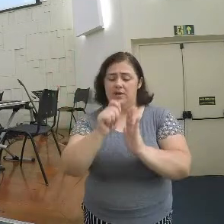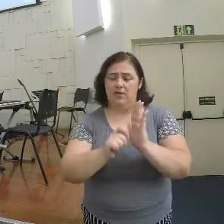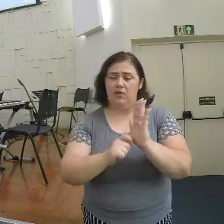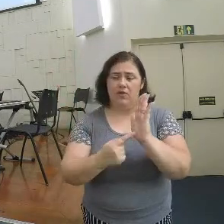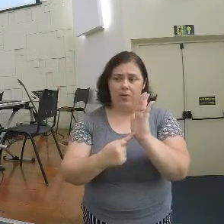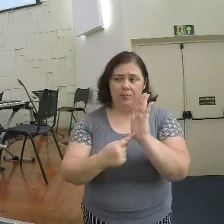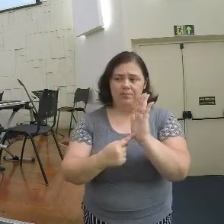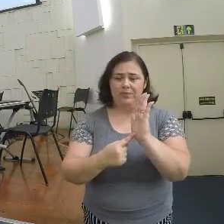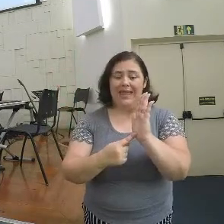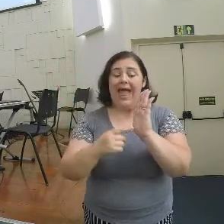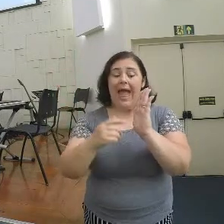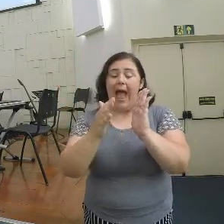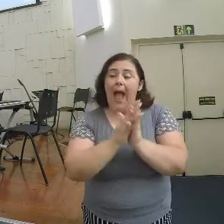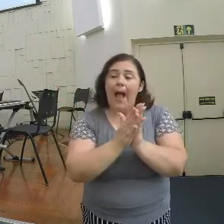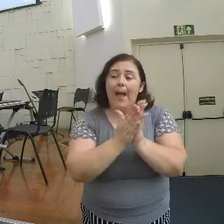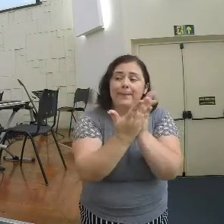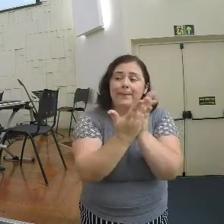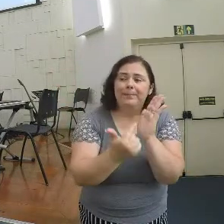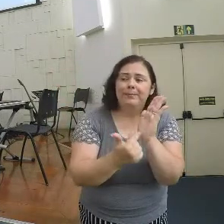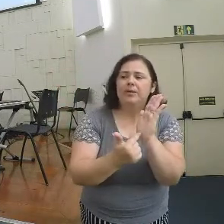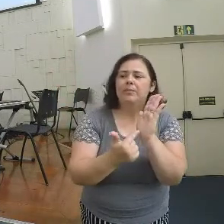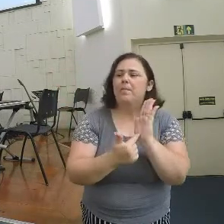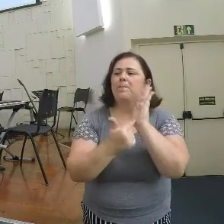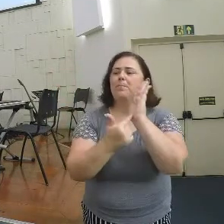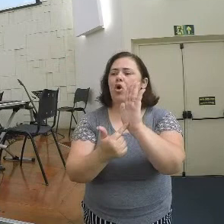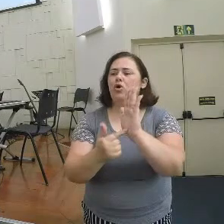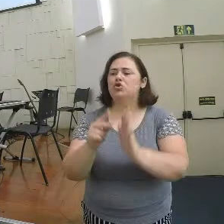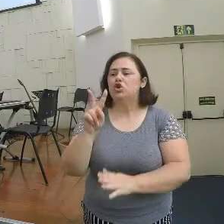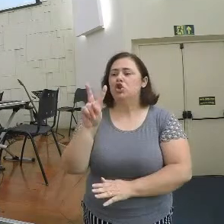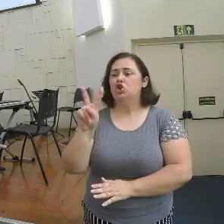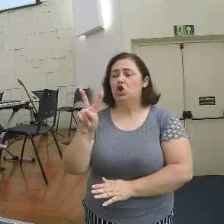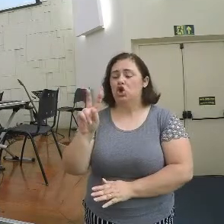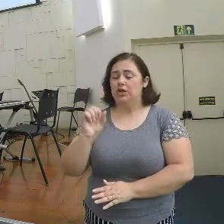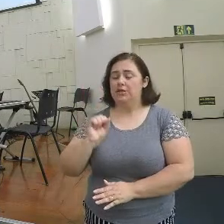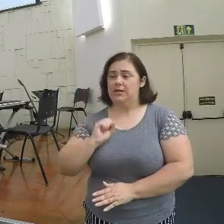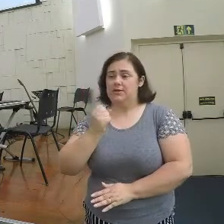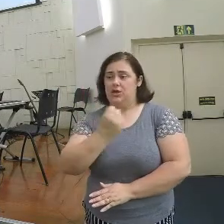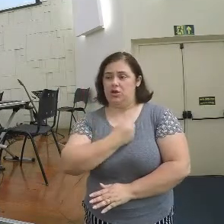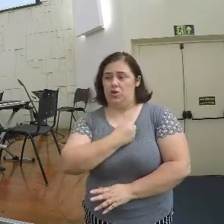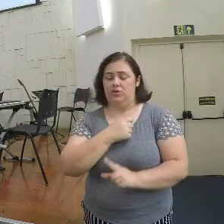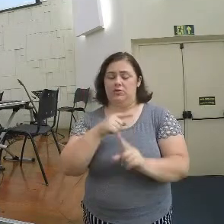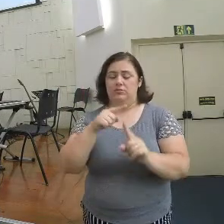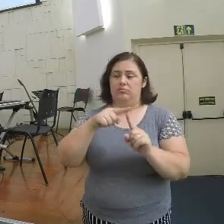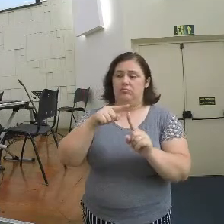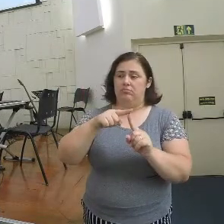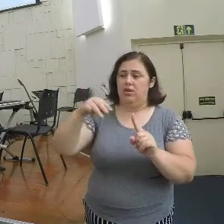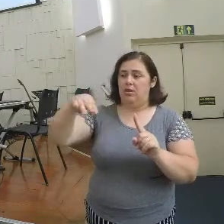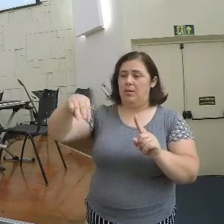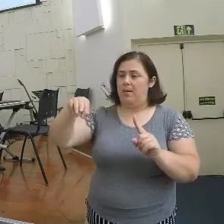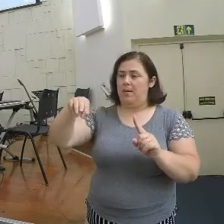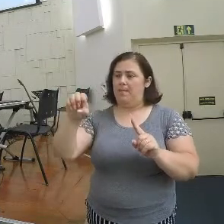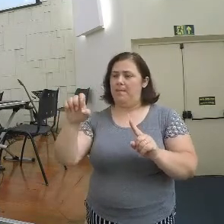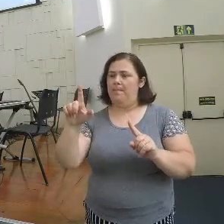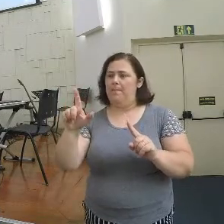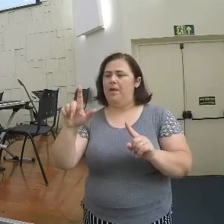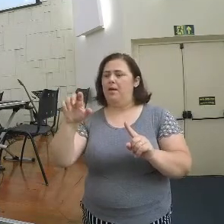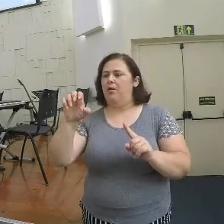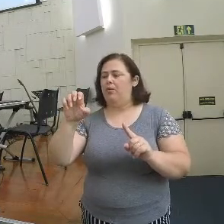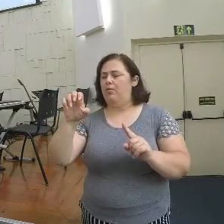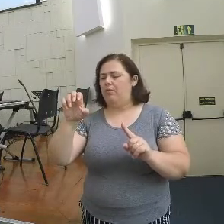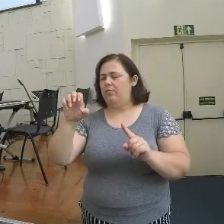2 sacerdócios, o de Melquisedeque e o de Levi, sendo o primeiro superior ao